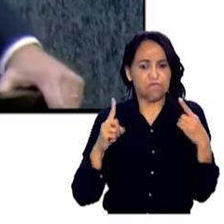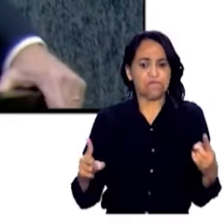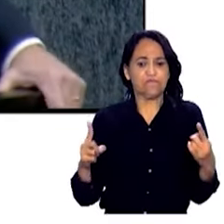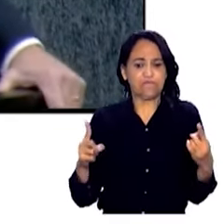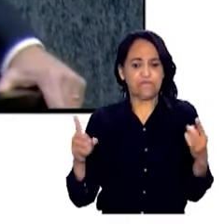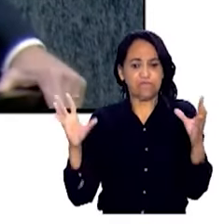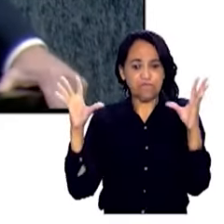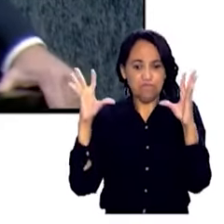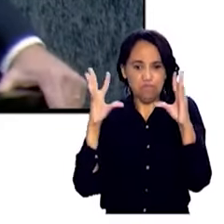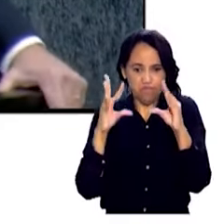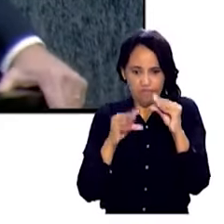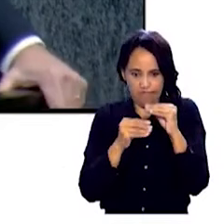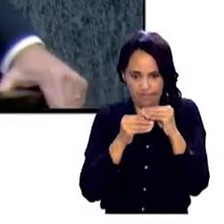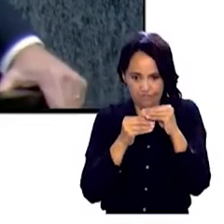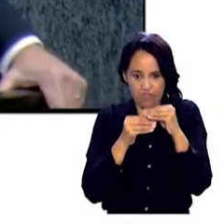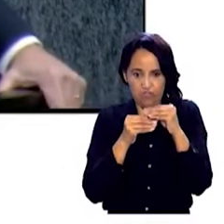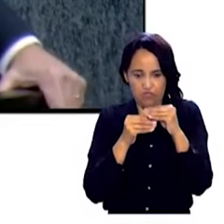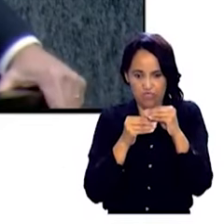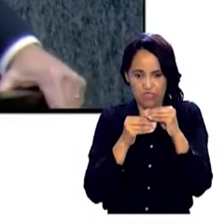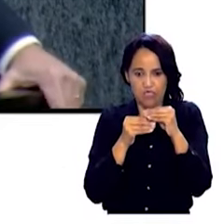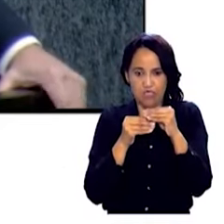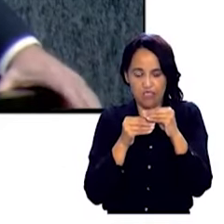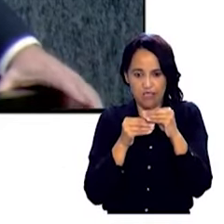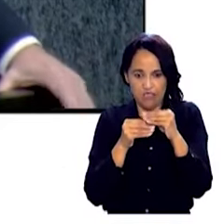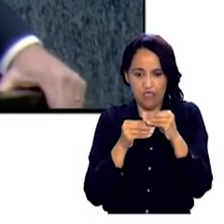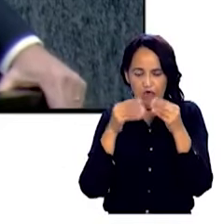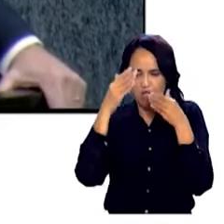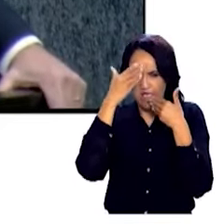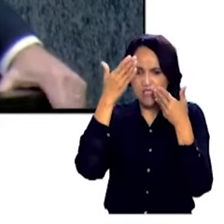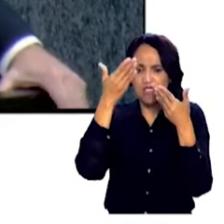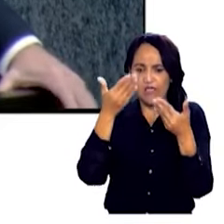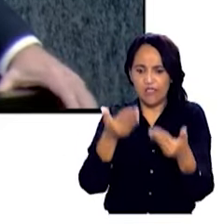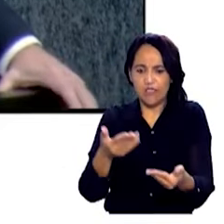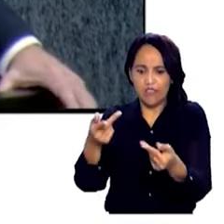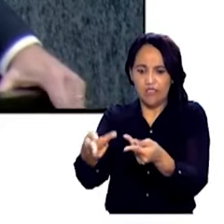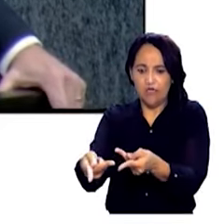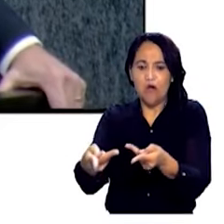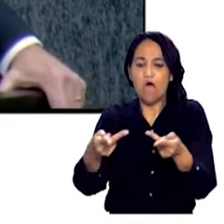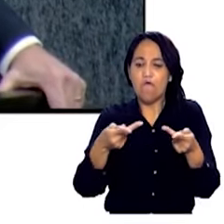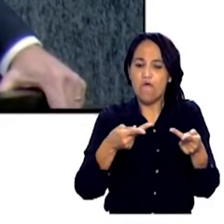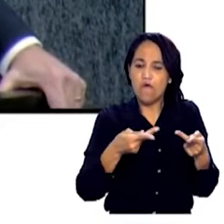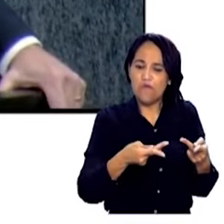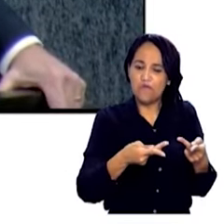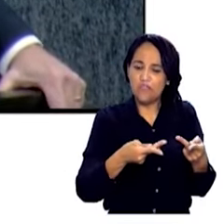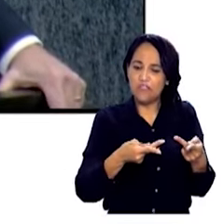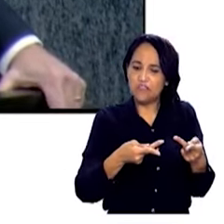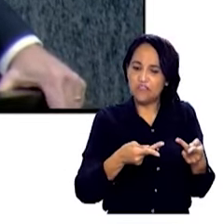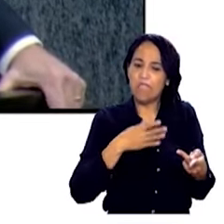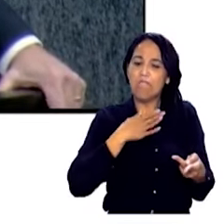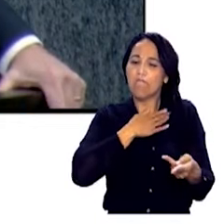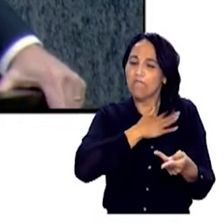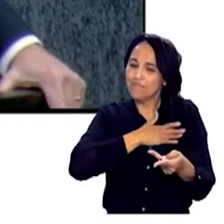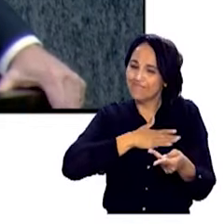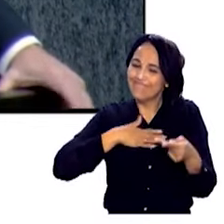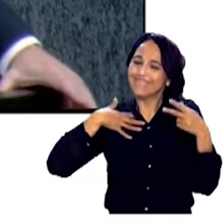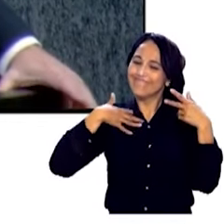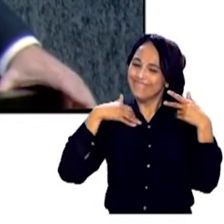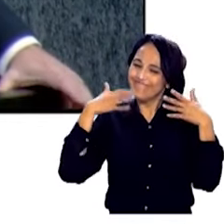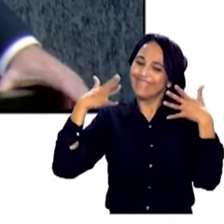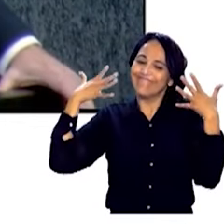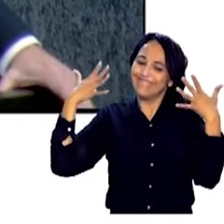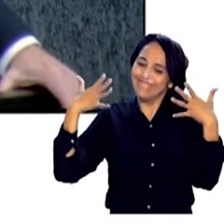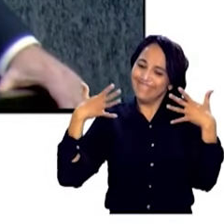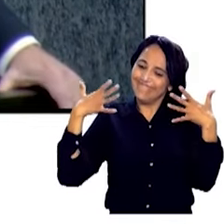quero agradecer então novamente o convite Isso é uma das uma das alegrias que eu tenho de voltar para Brasil periodicamente eh eh